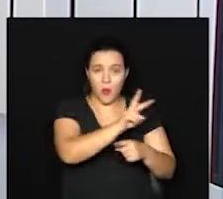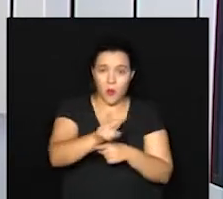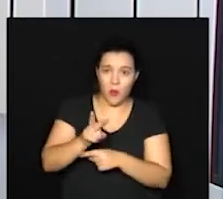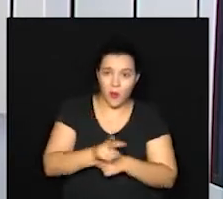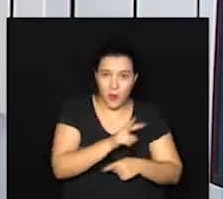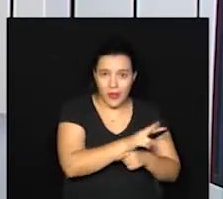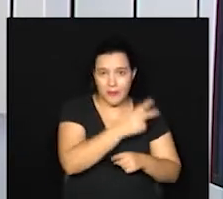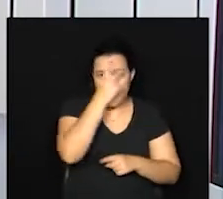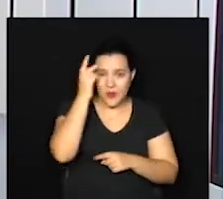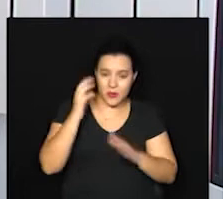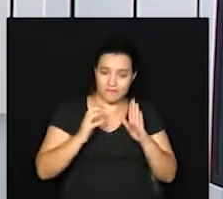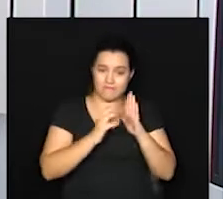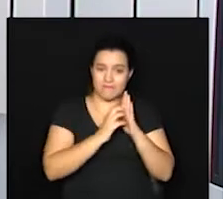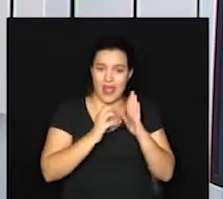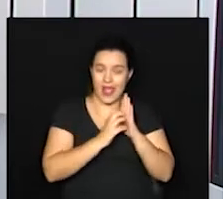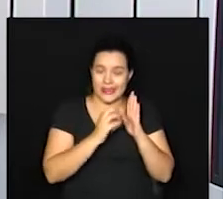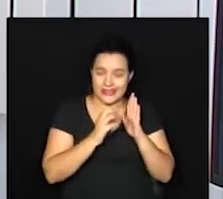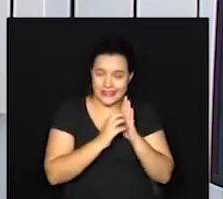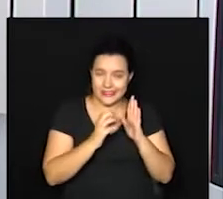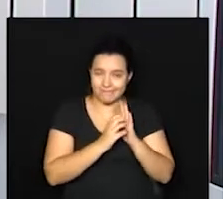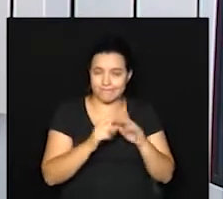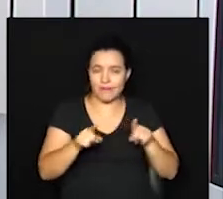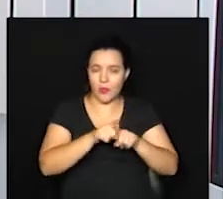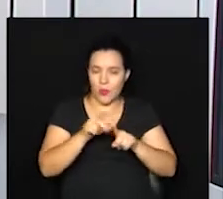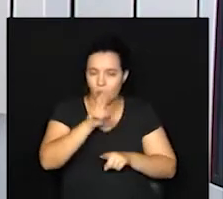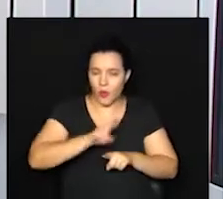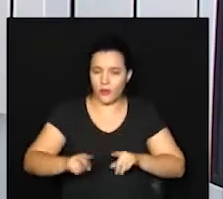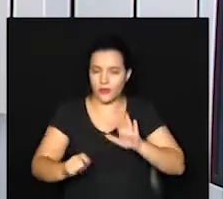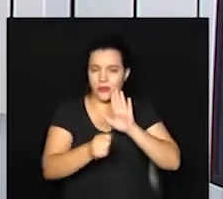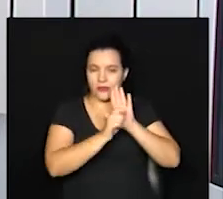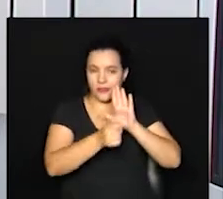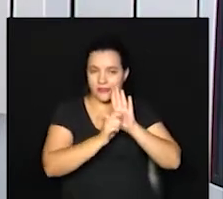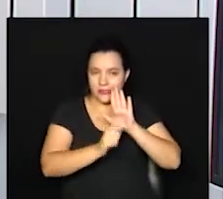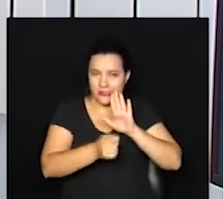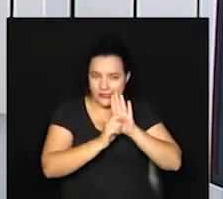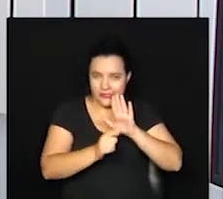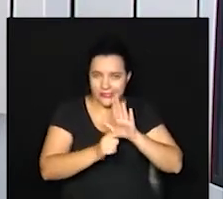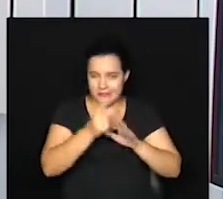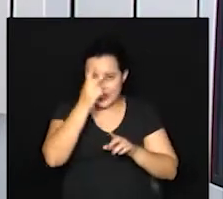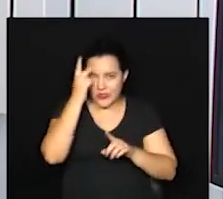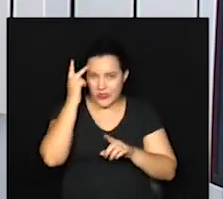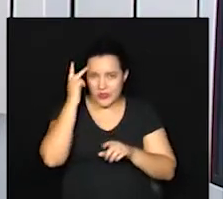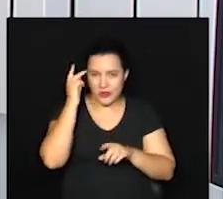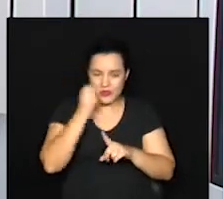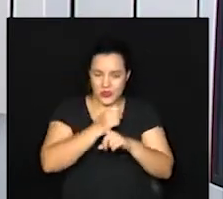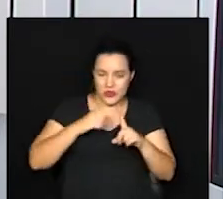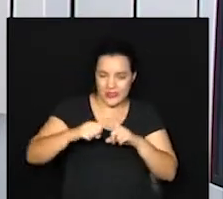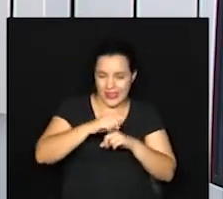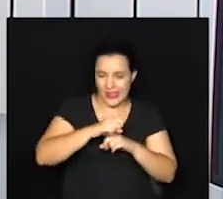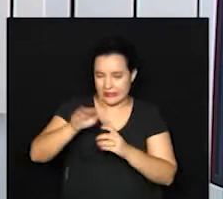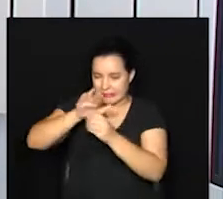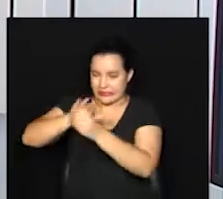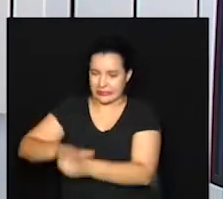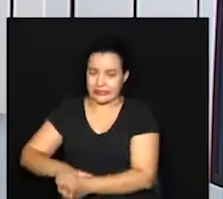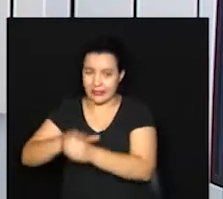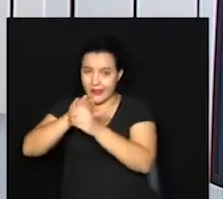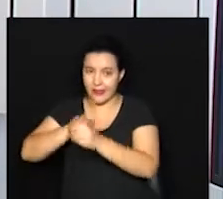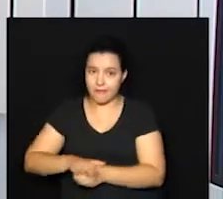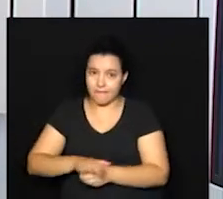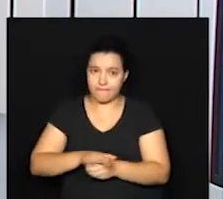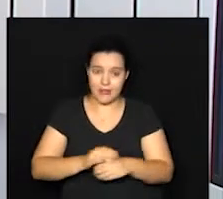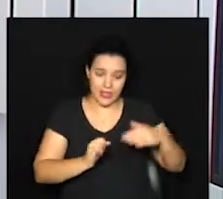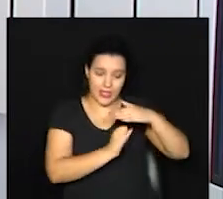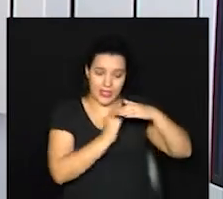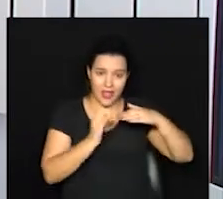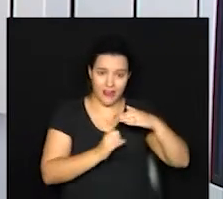com HIV/AIDS e dependência química, excluídas socialmente, neste fim de ano está com